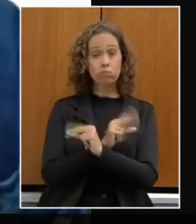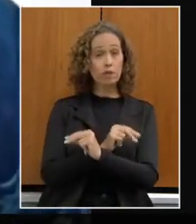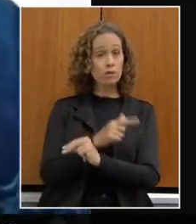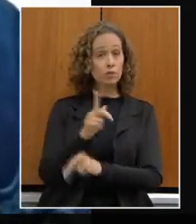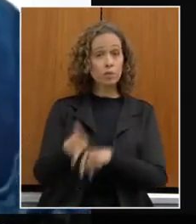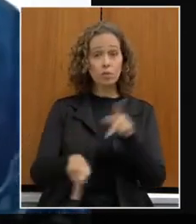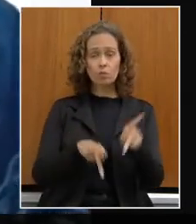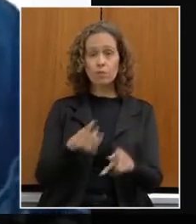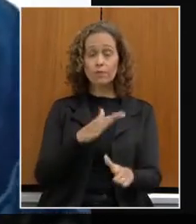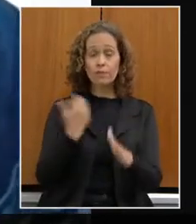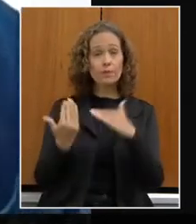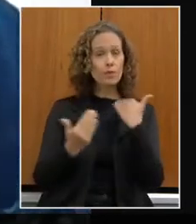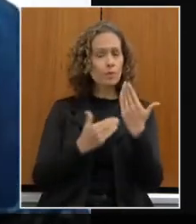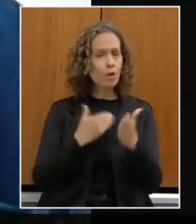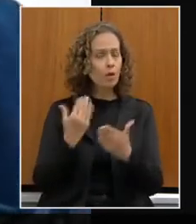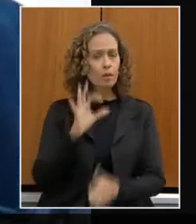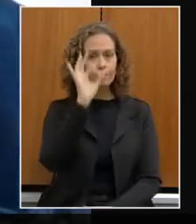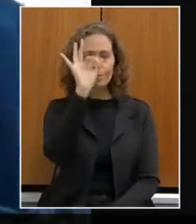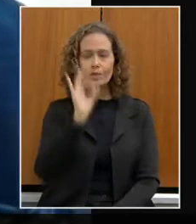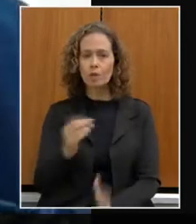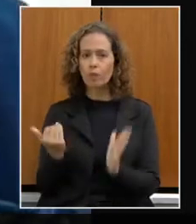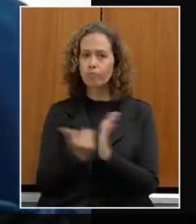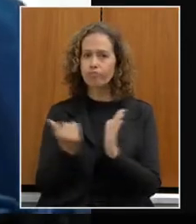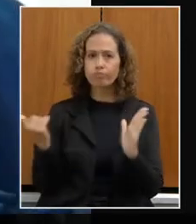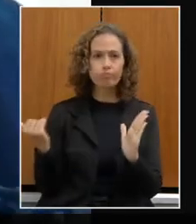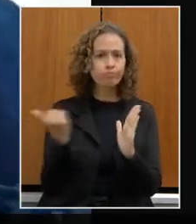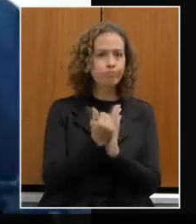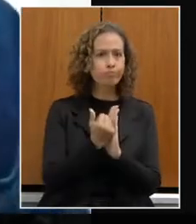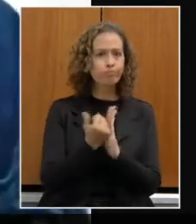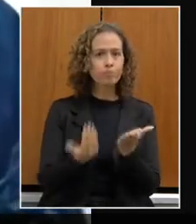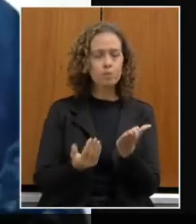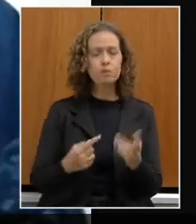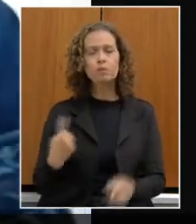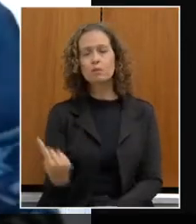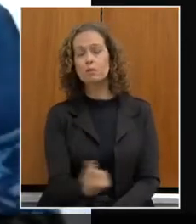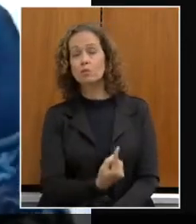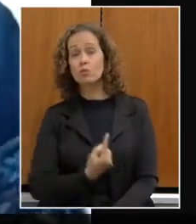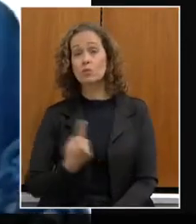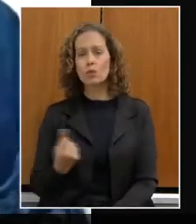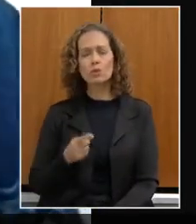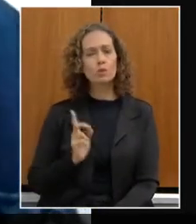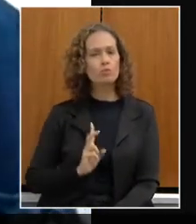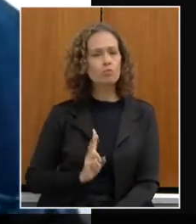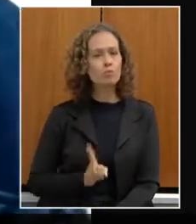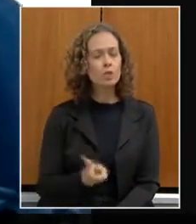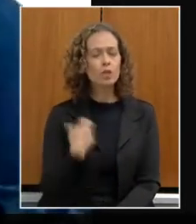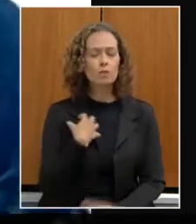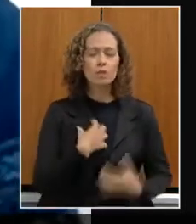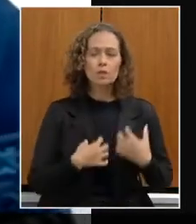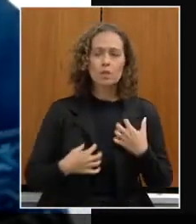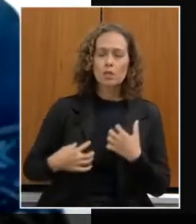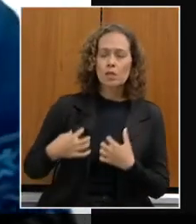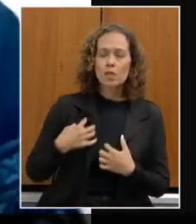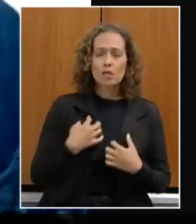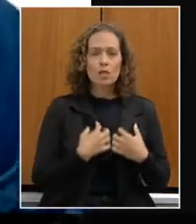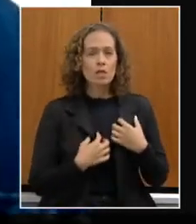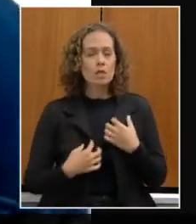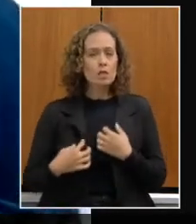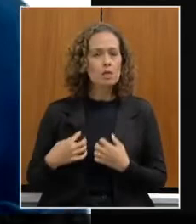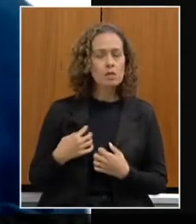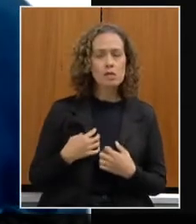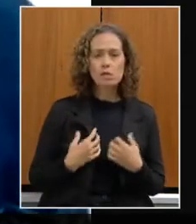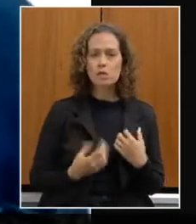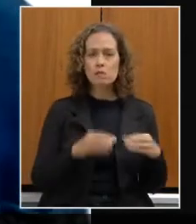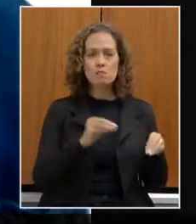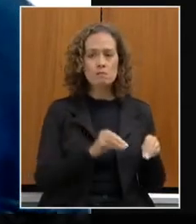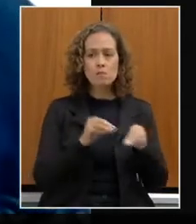um percentual muito alto porque nós nós ficamos sempre numa angústia de encaminhar para algum lugar e